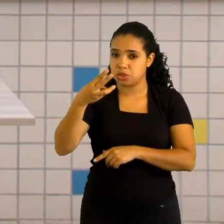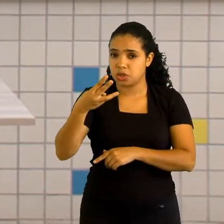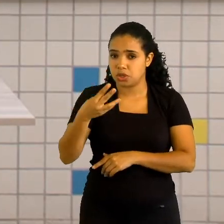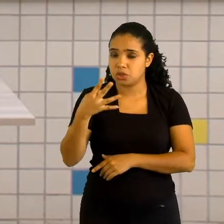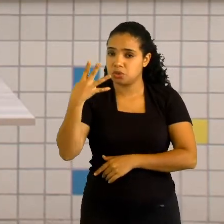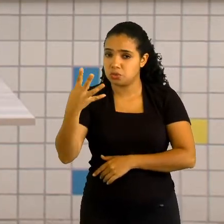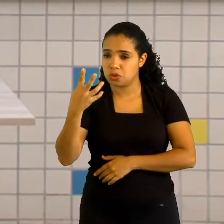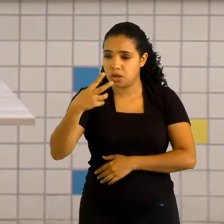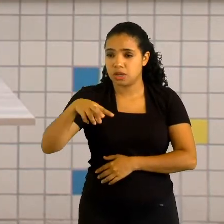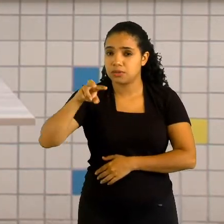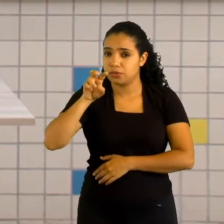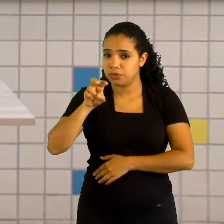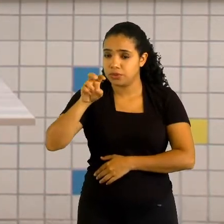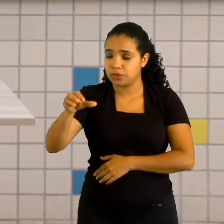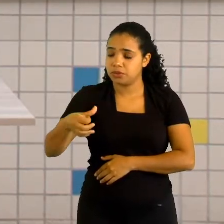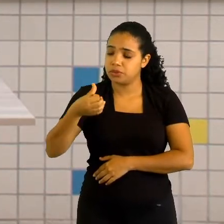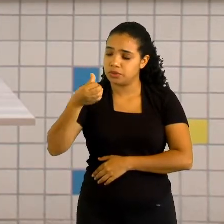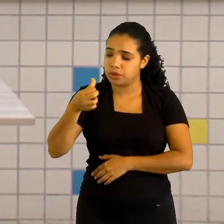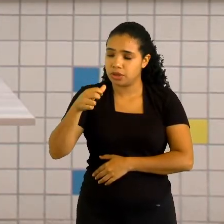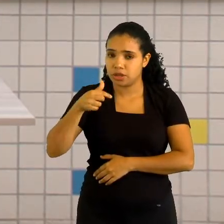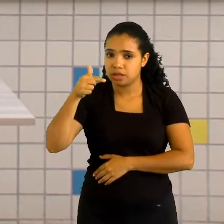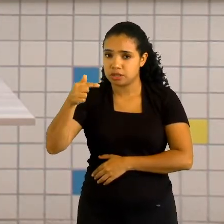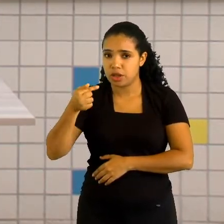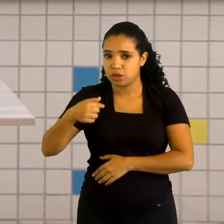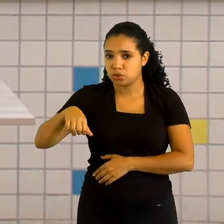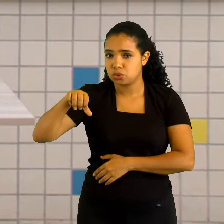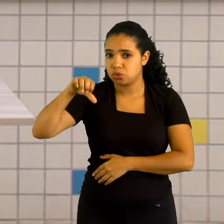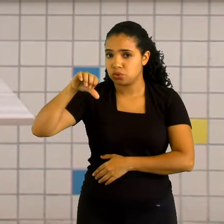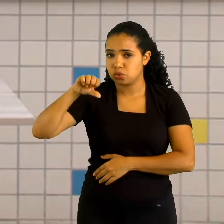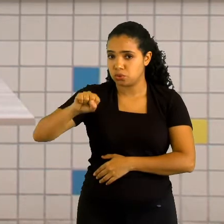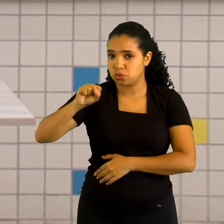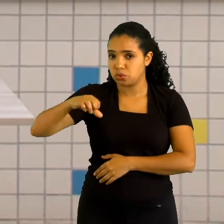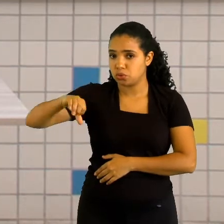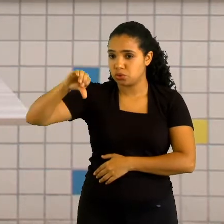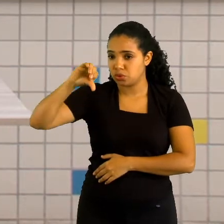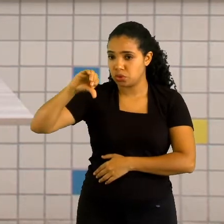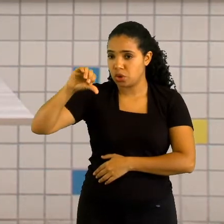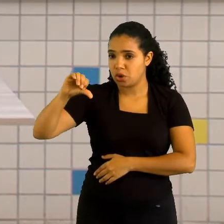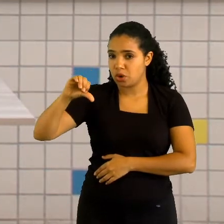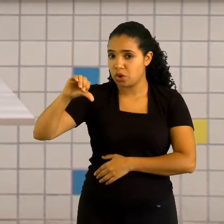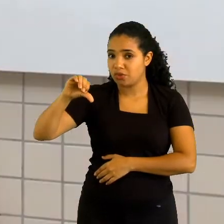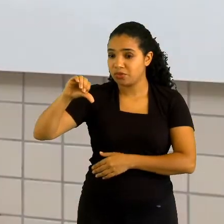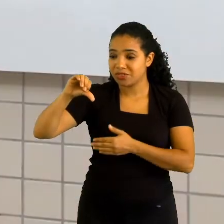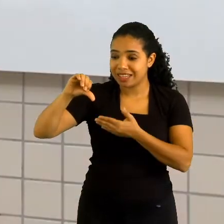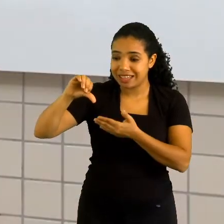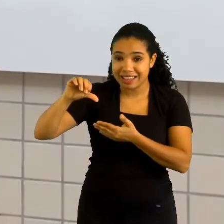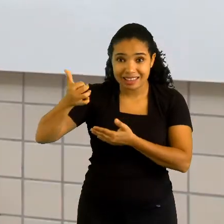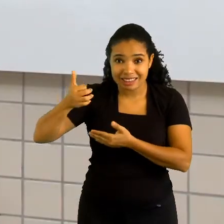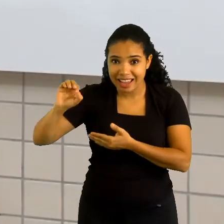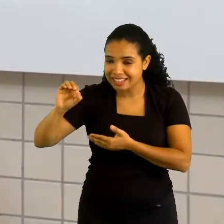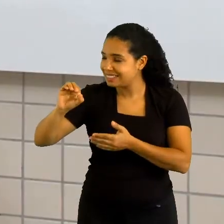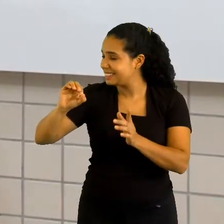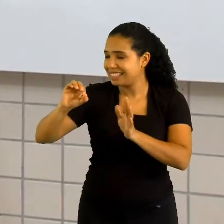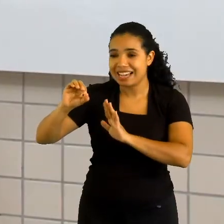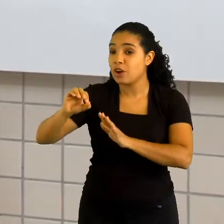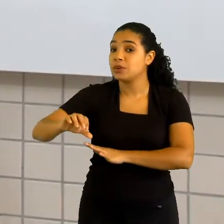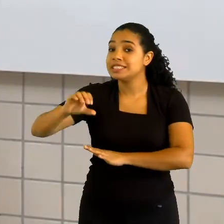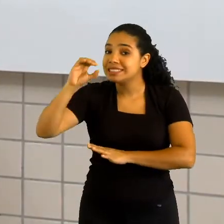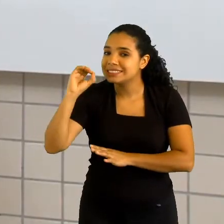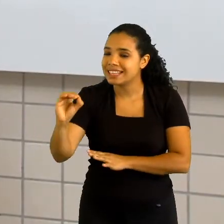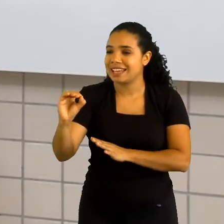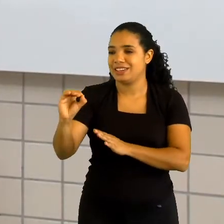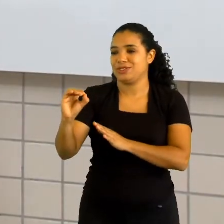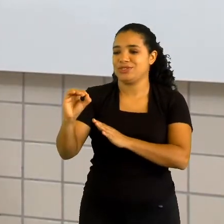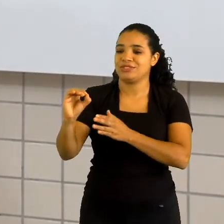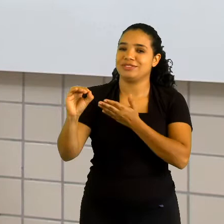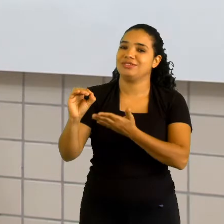4, 5, 6, 7, 8, 9 e... Não é o 10 não, é o 0, né? Então,